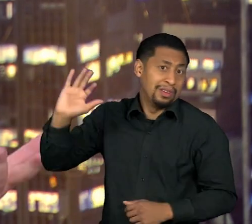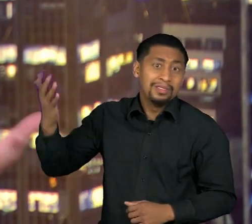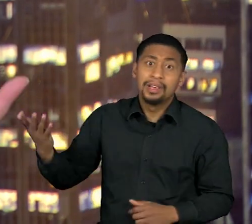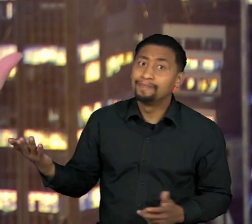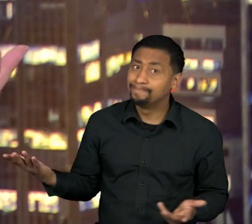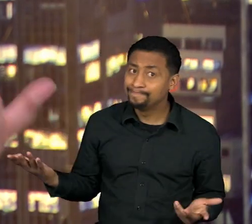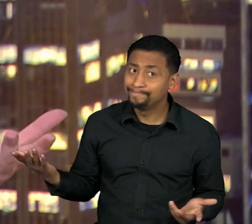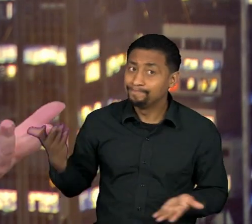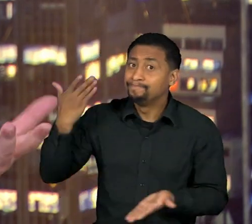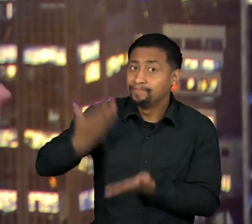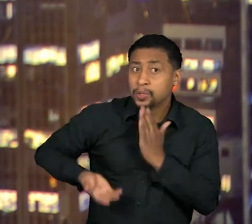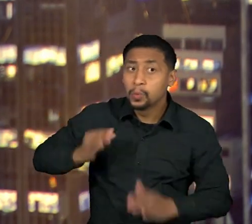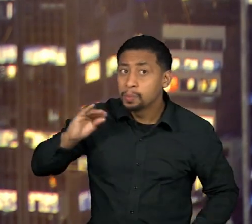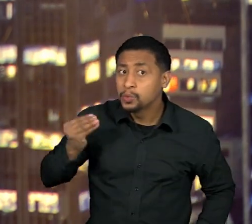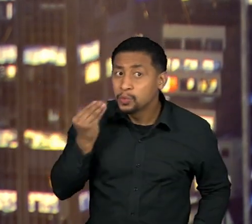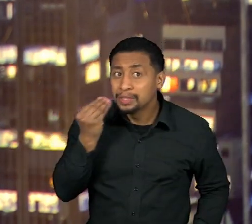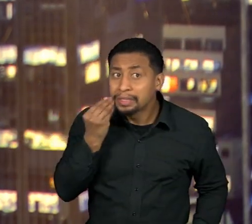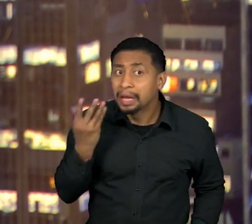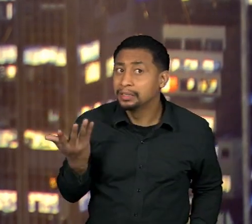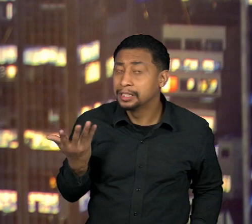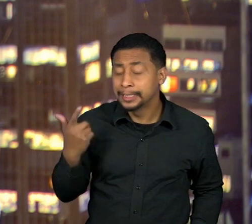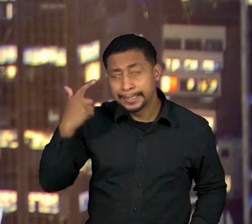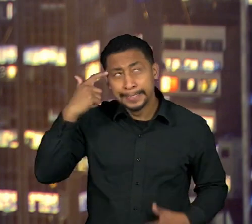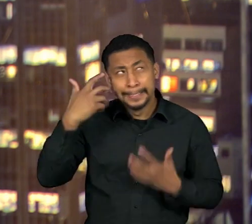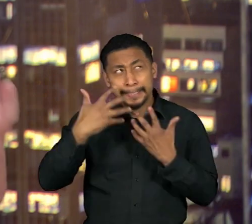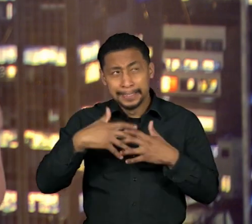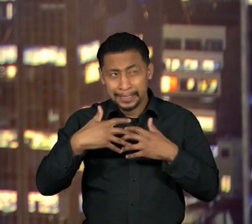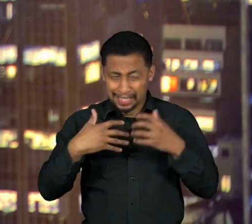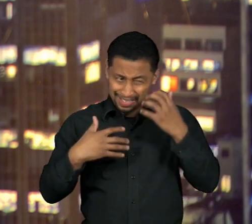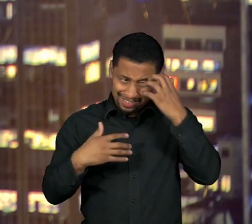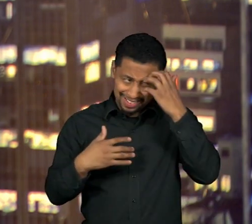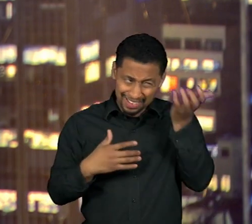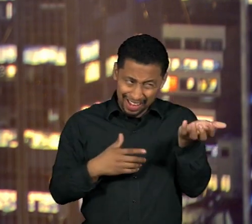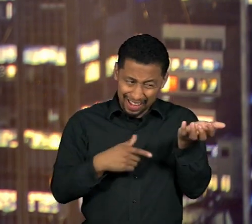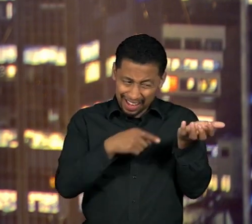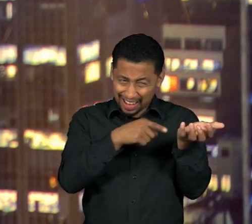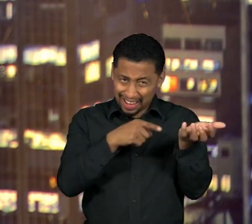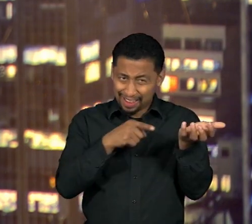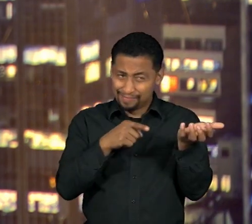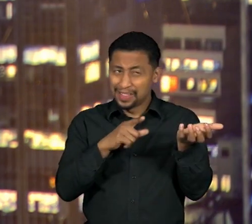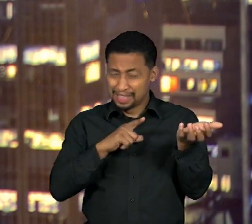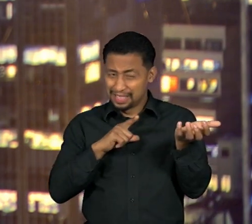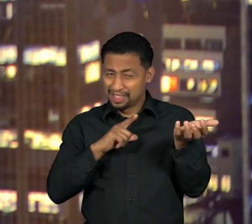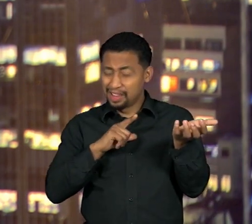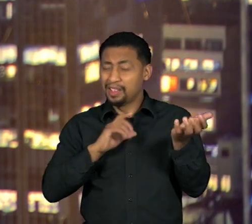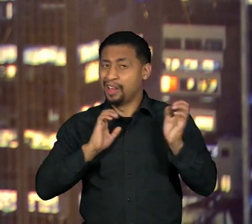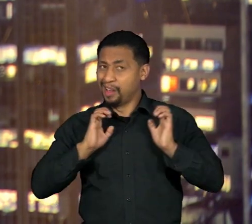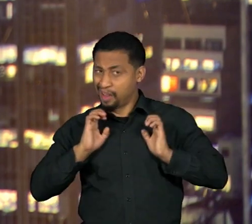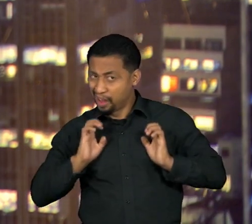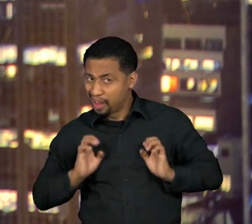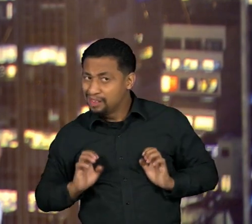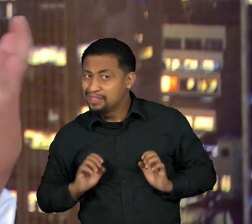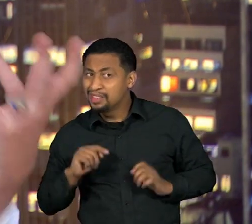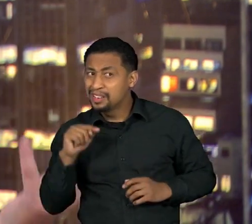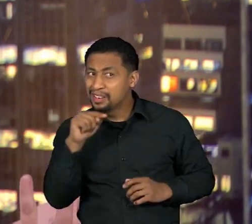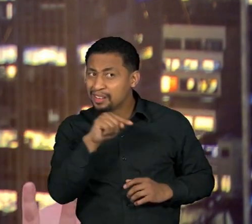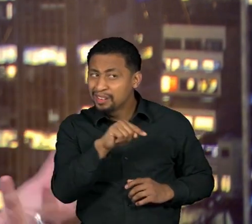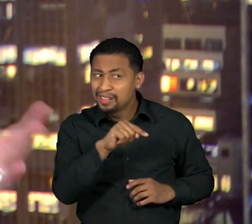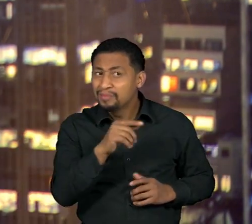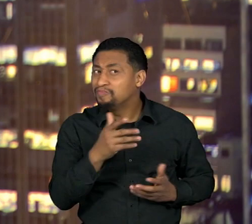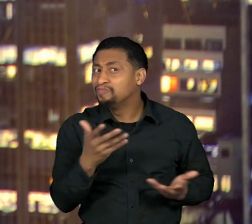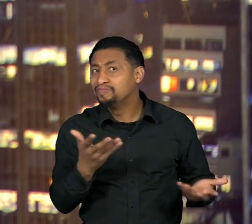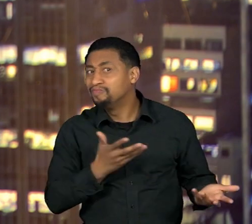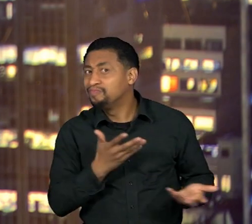grande oportunidade por isso. Então, pensando nisso, a ética é uma ferramenta isenta